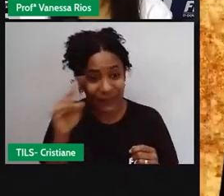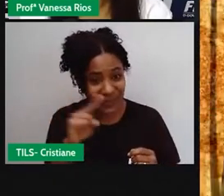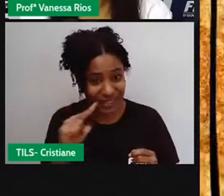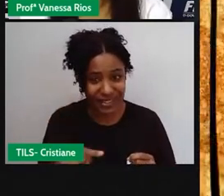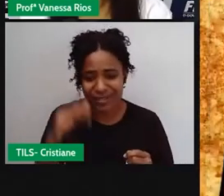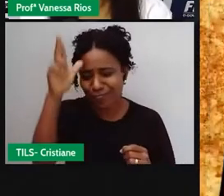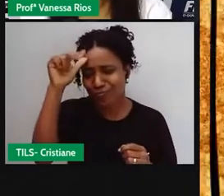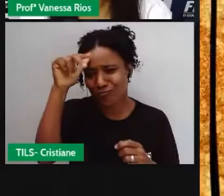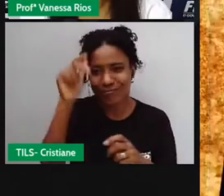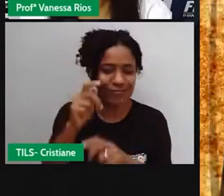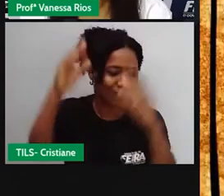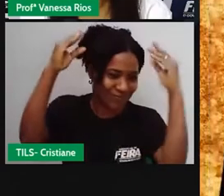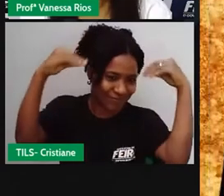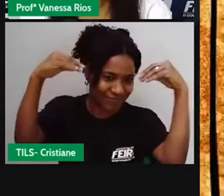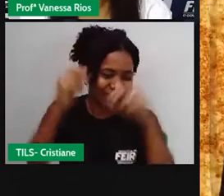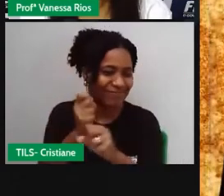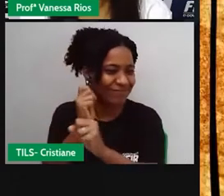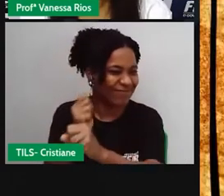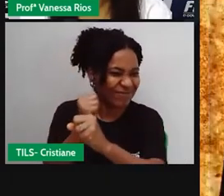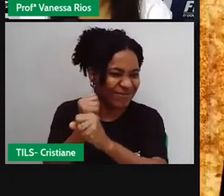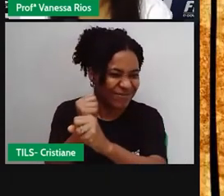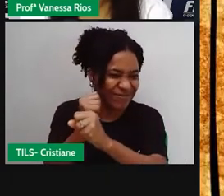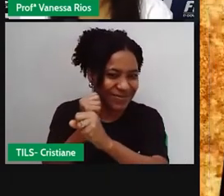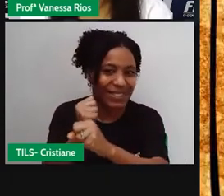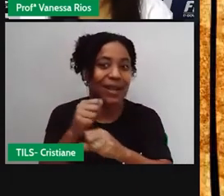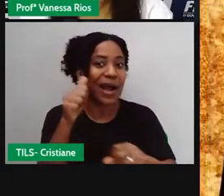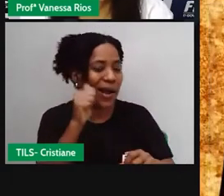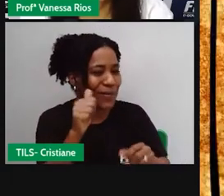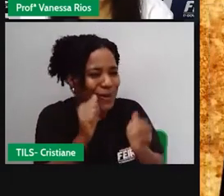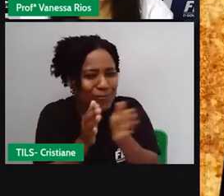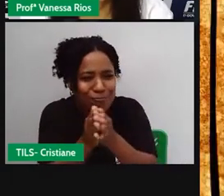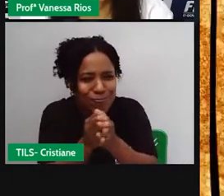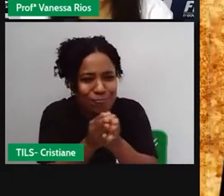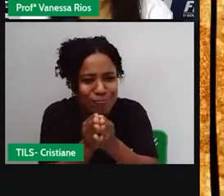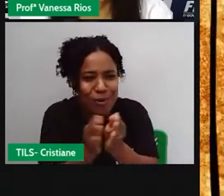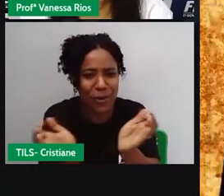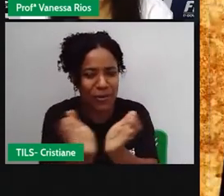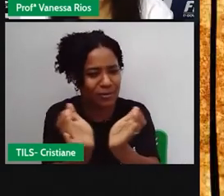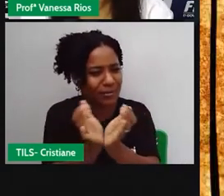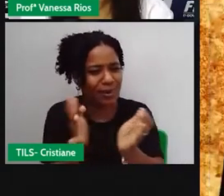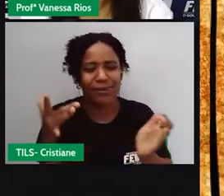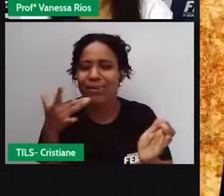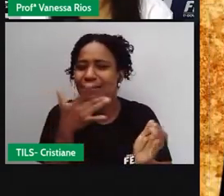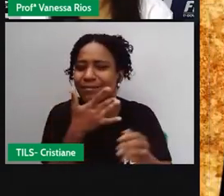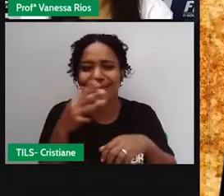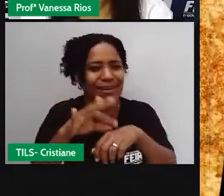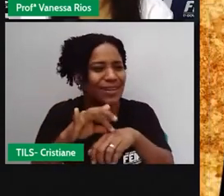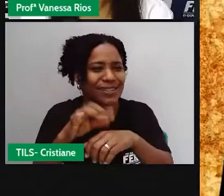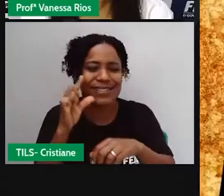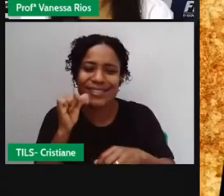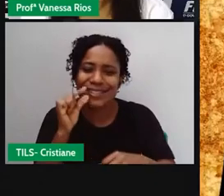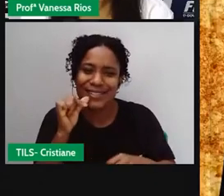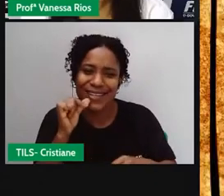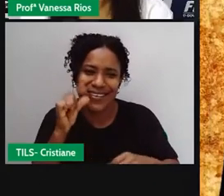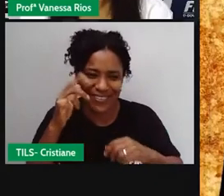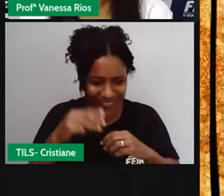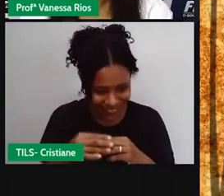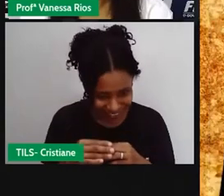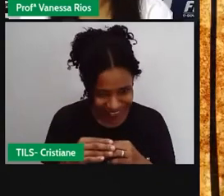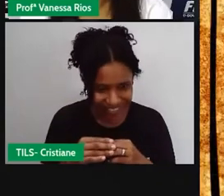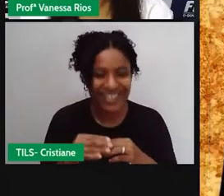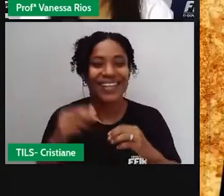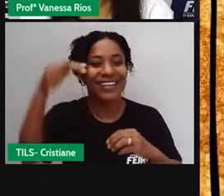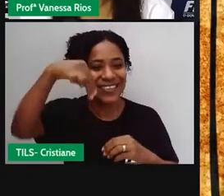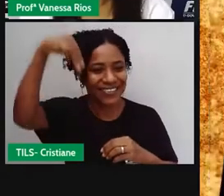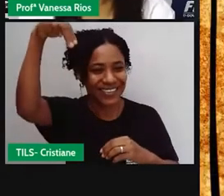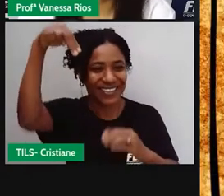de couro. E olhe, Dona Maria fez um cuscuzinho com charque daquele de dar água na boca. E foi assim que o Nordeste